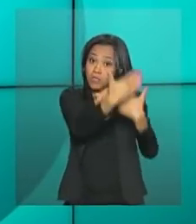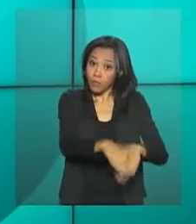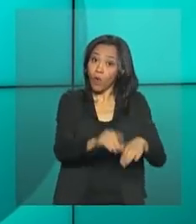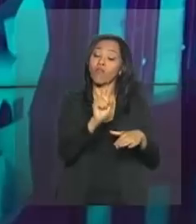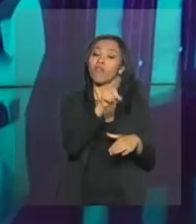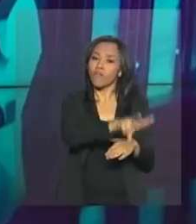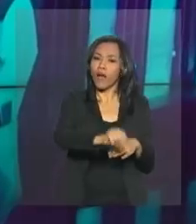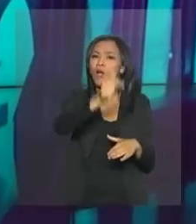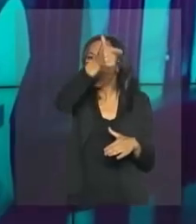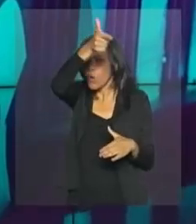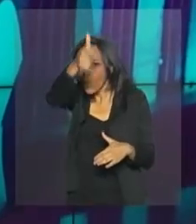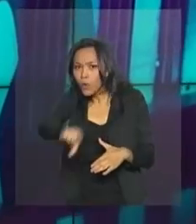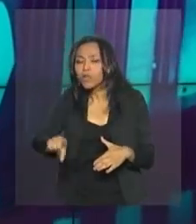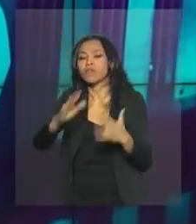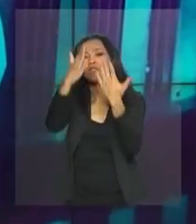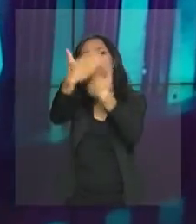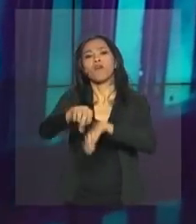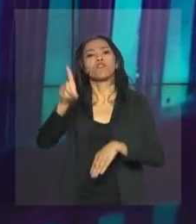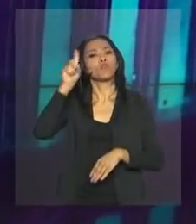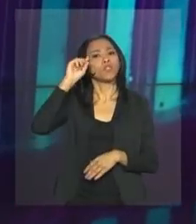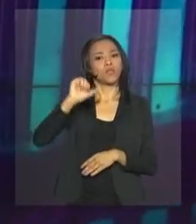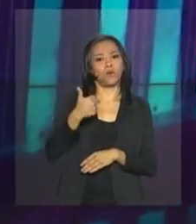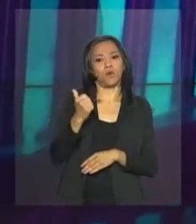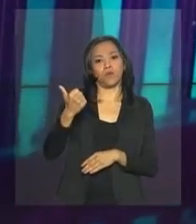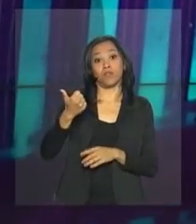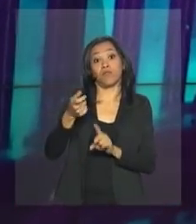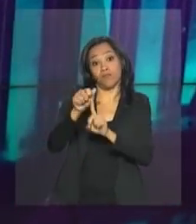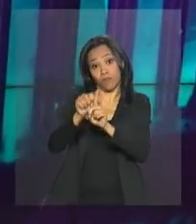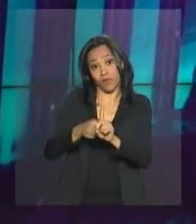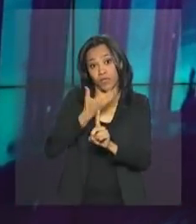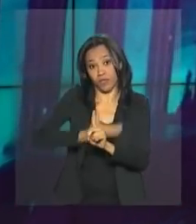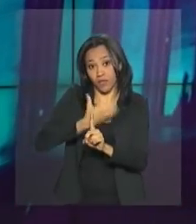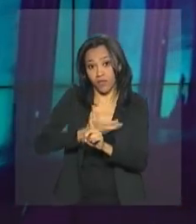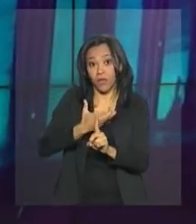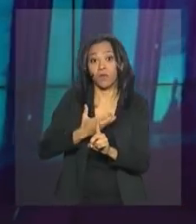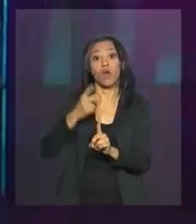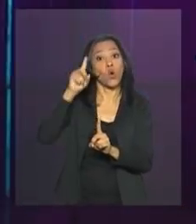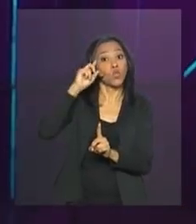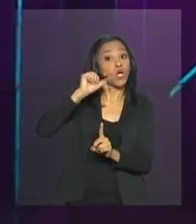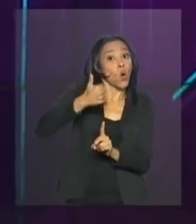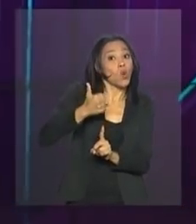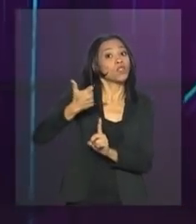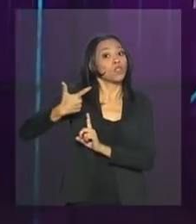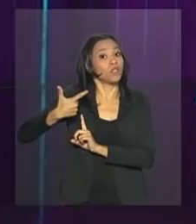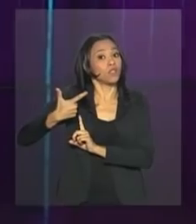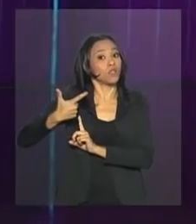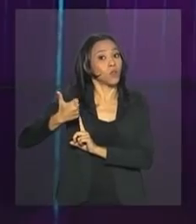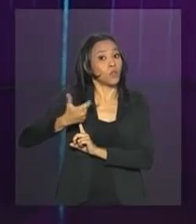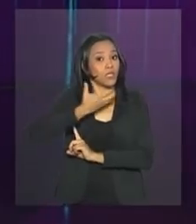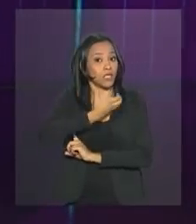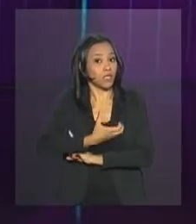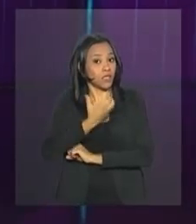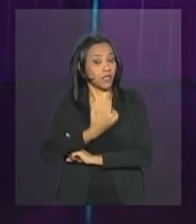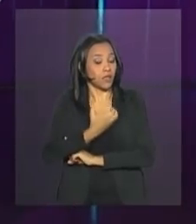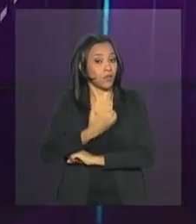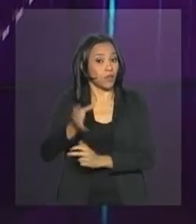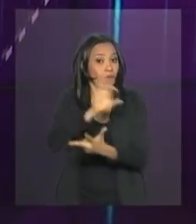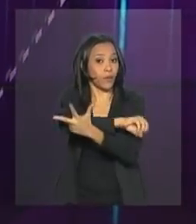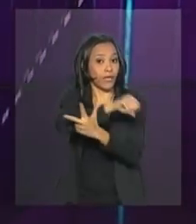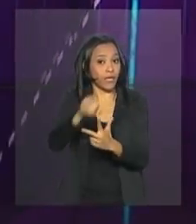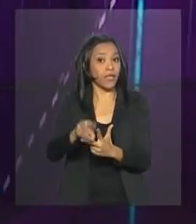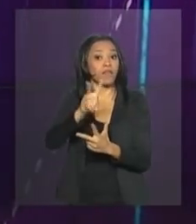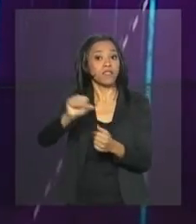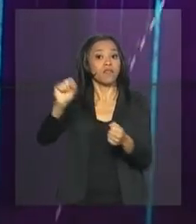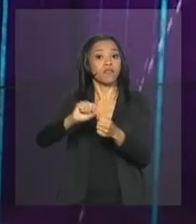será reaplicada no dia 11 de dezembro nos dias 11 e 12 de dezembro o enem será realizado por pessoas